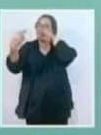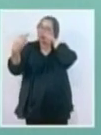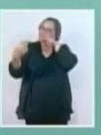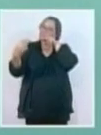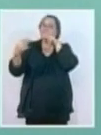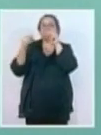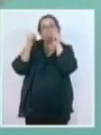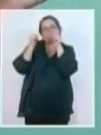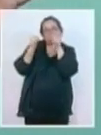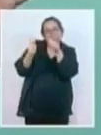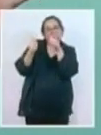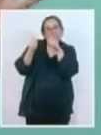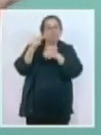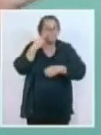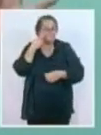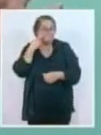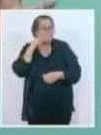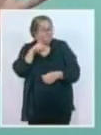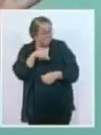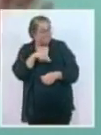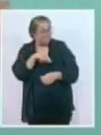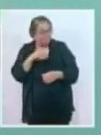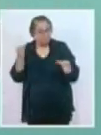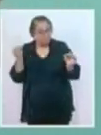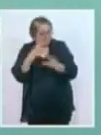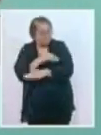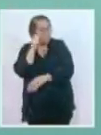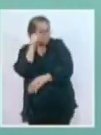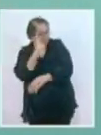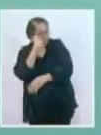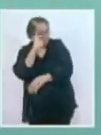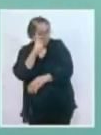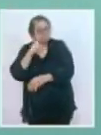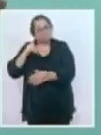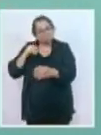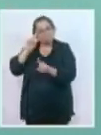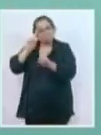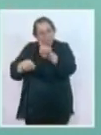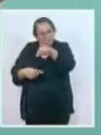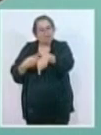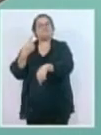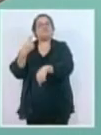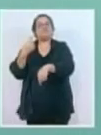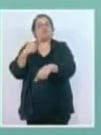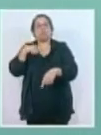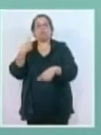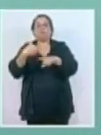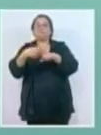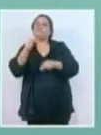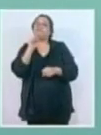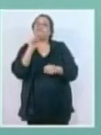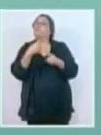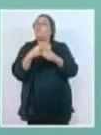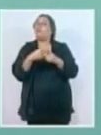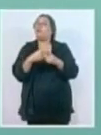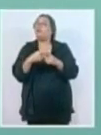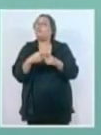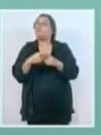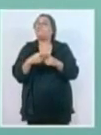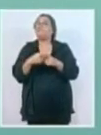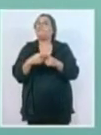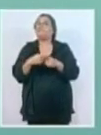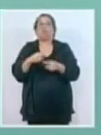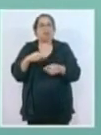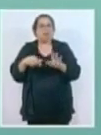e dizer, olha, conseguimos, estamos caminhando. Por que eu falo estamos caminhando? Porque nós víamos